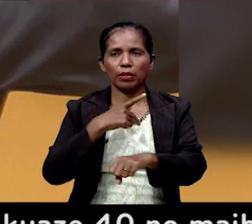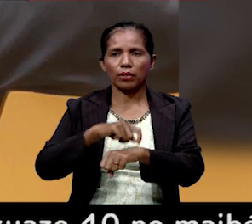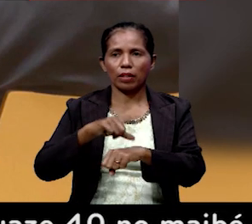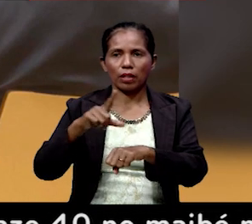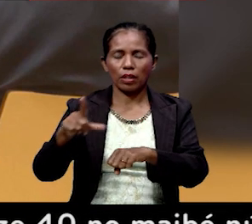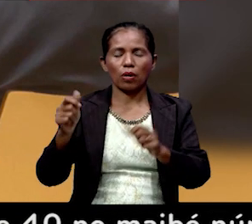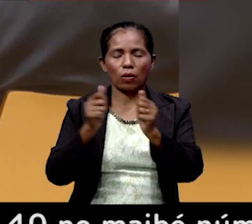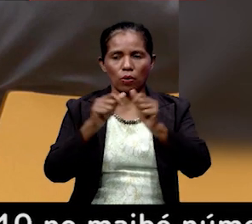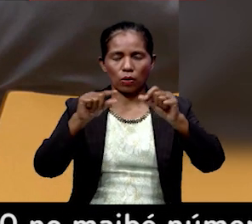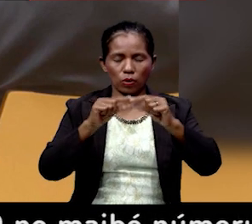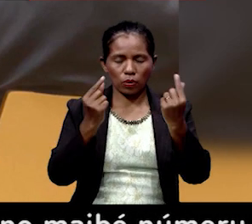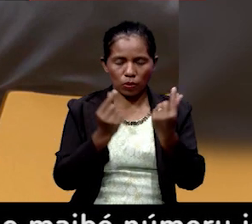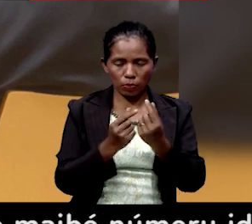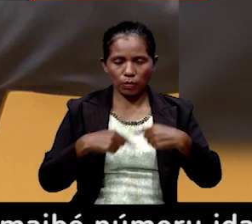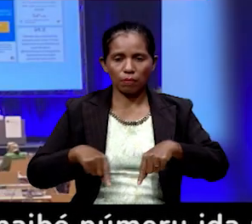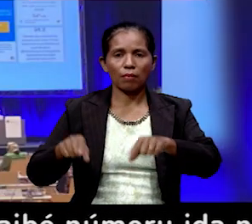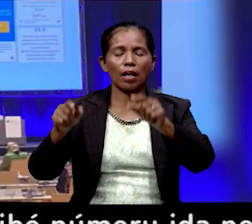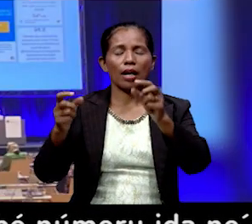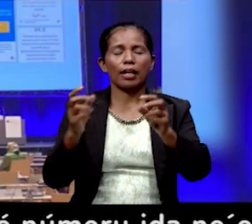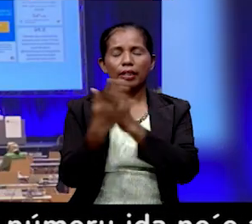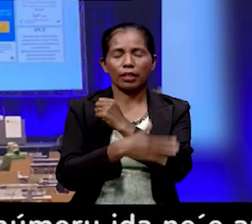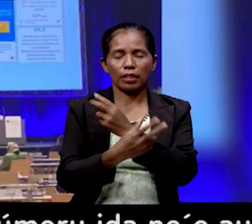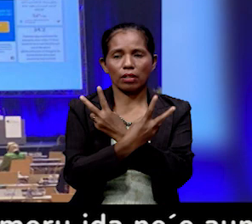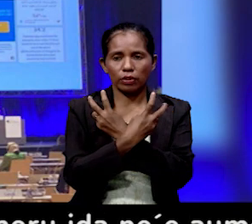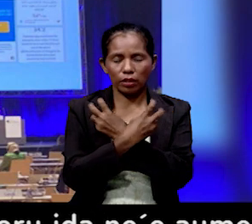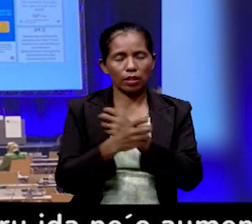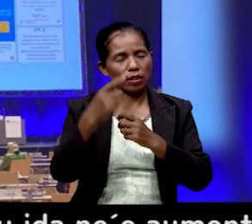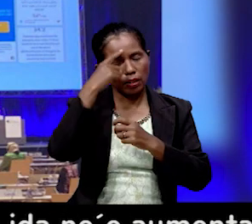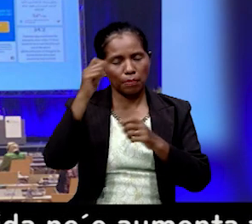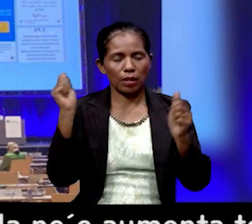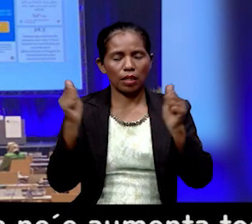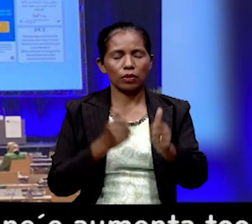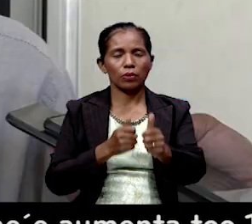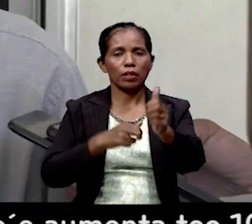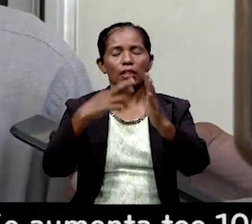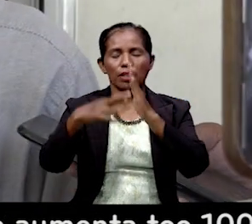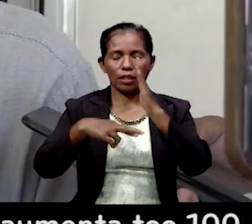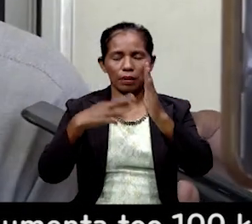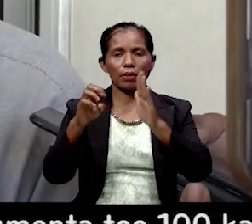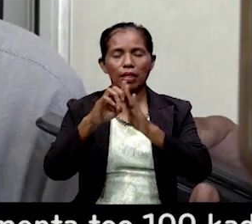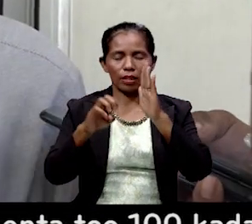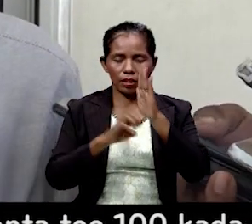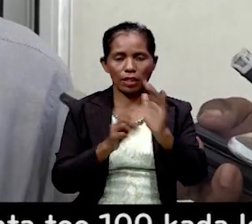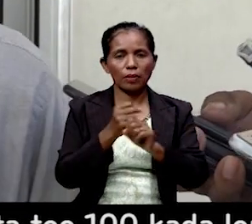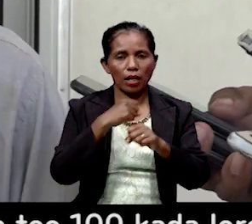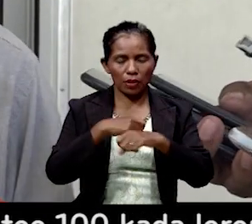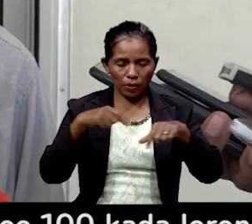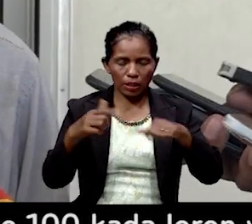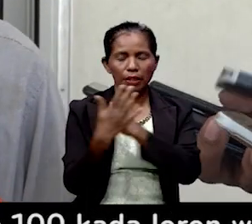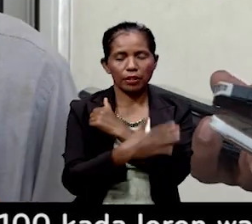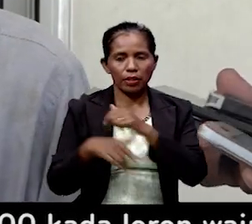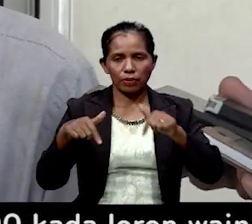a equipa da Áustria, também la cumpre ou na regras que o Estado aplica e relaram. O Estado racismo estabelece as